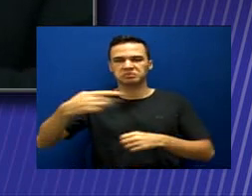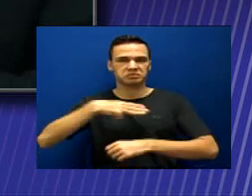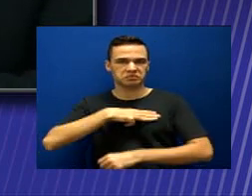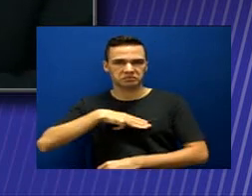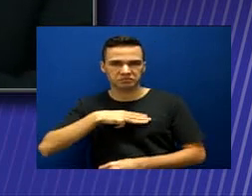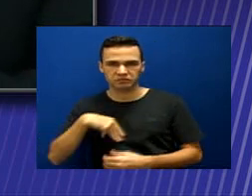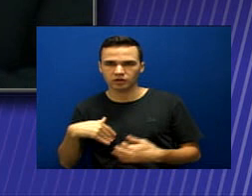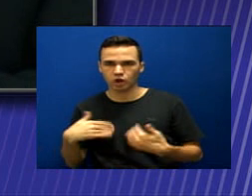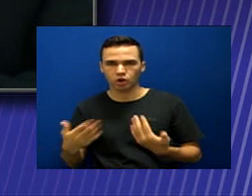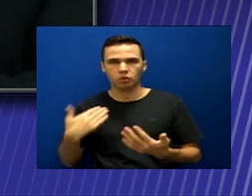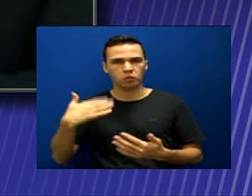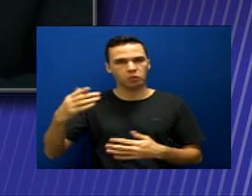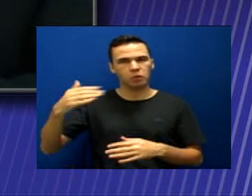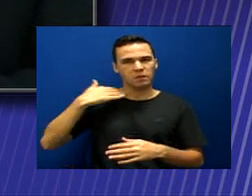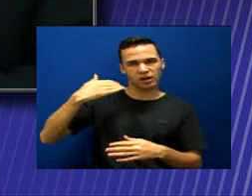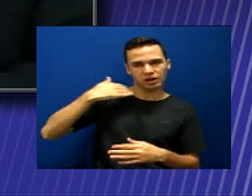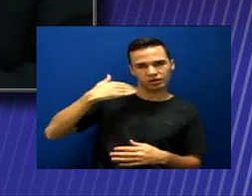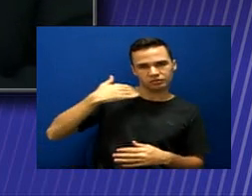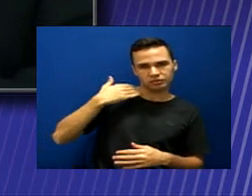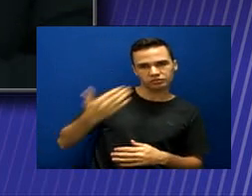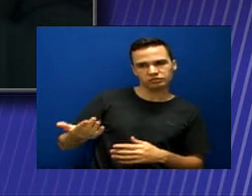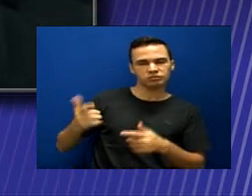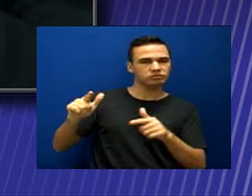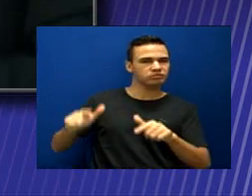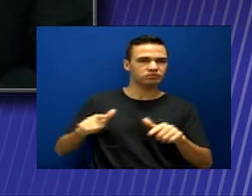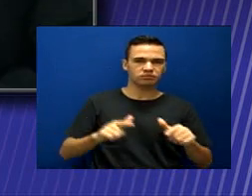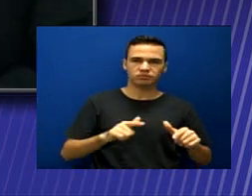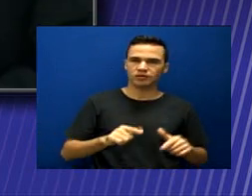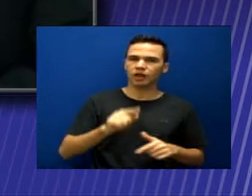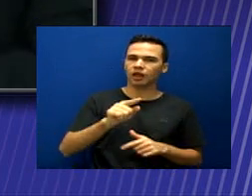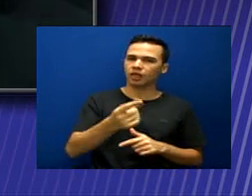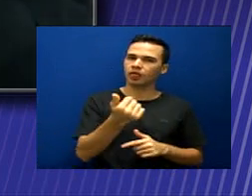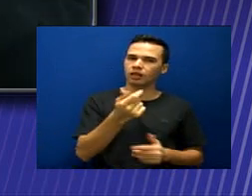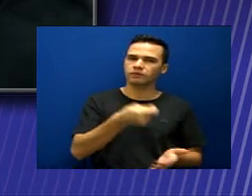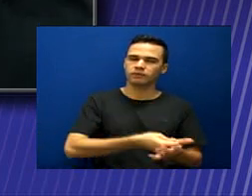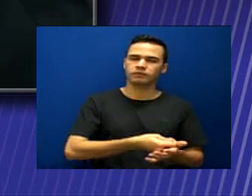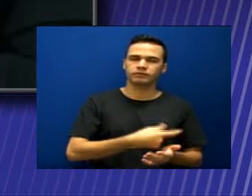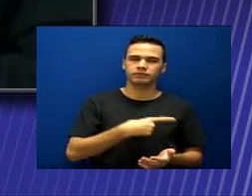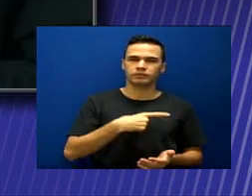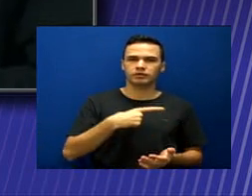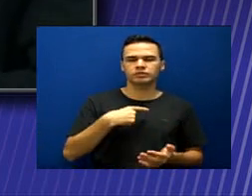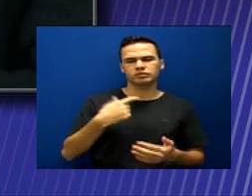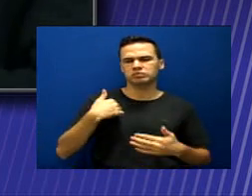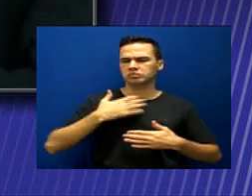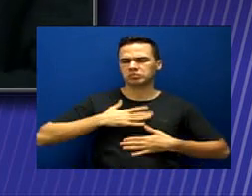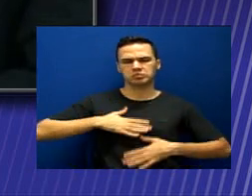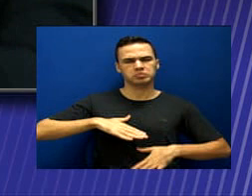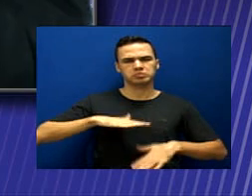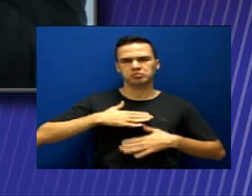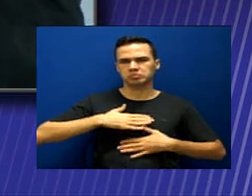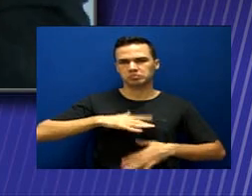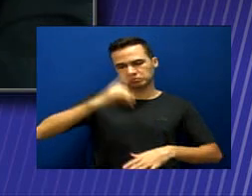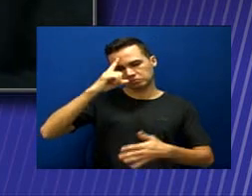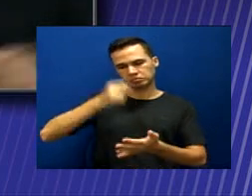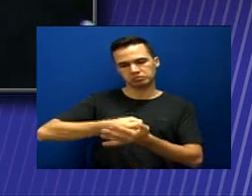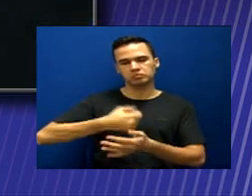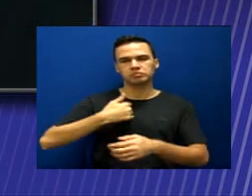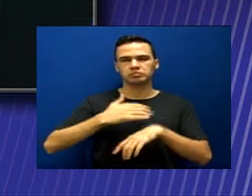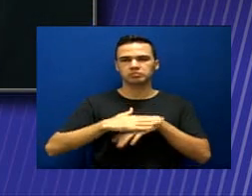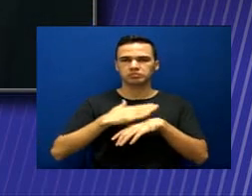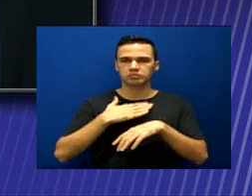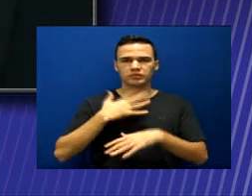ministérios, quanto na Caixa Econômica, nas agências fomentadoras que têm recursos financeiros. Então, estou muito tranquilo com relação a isso. Isso